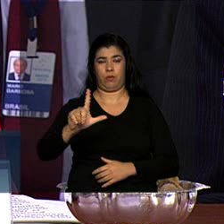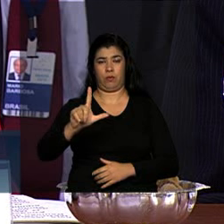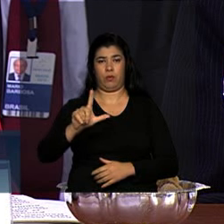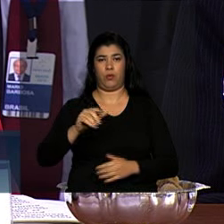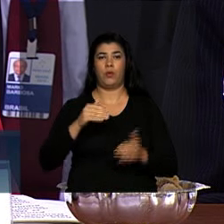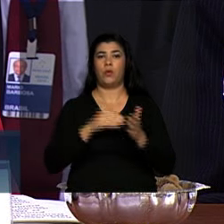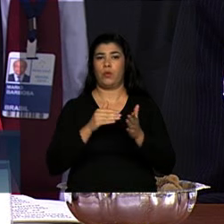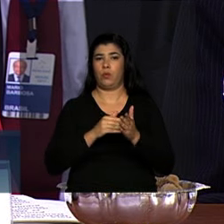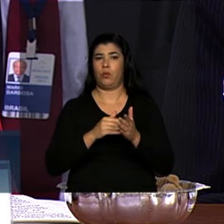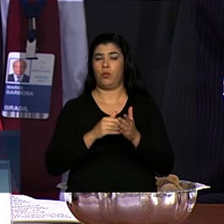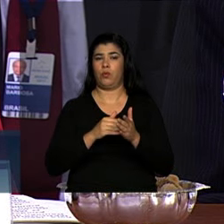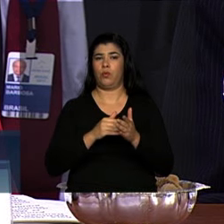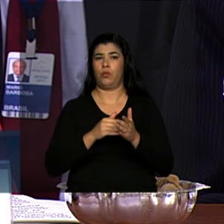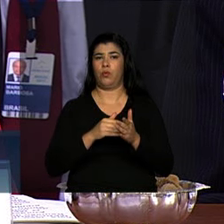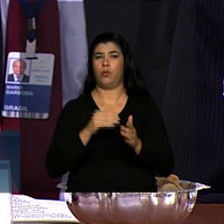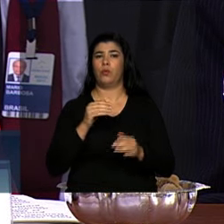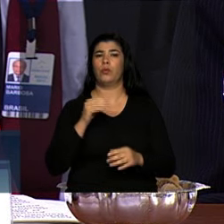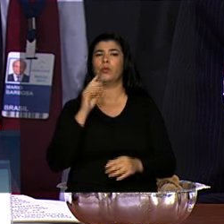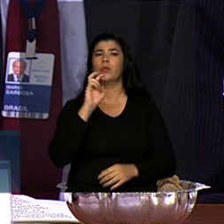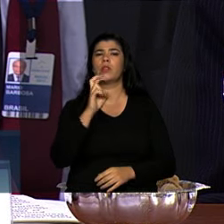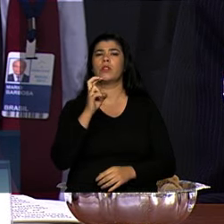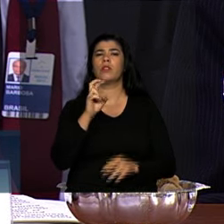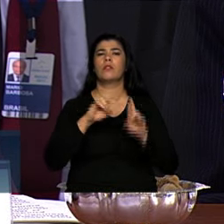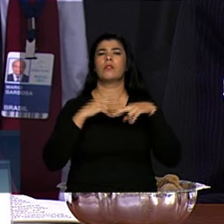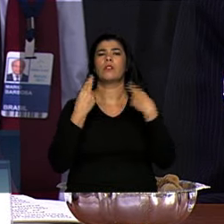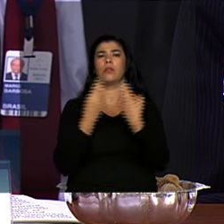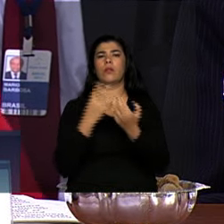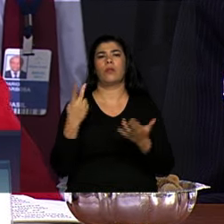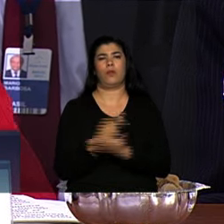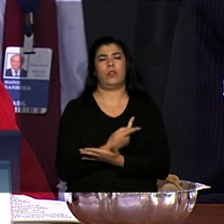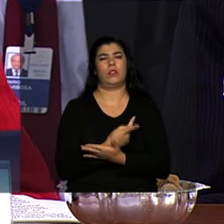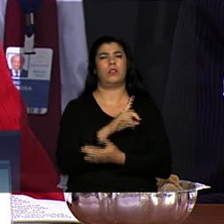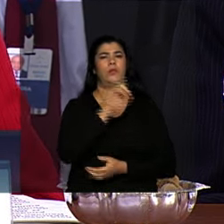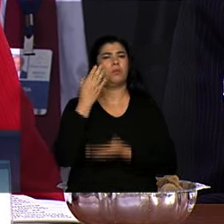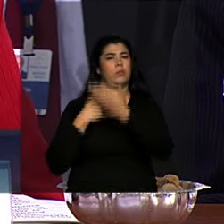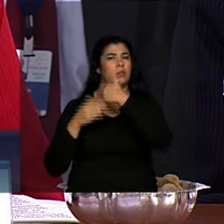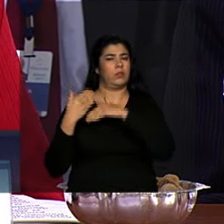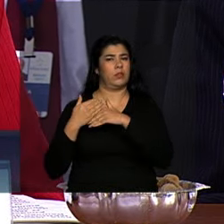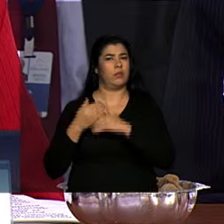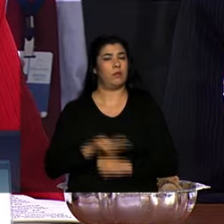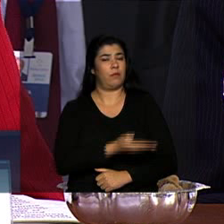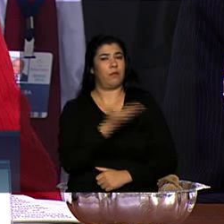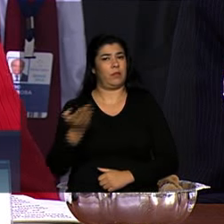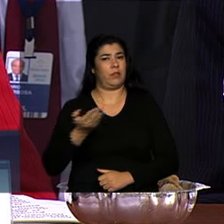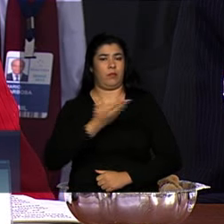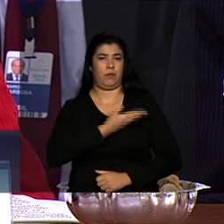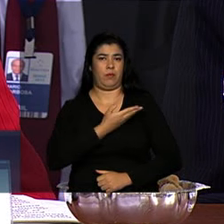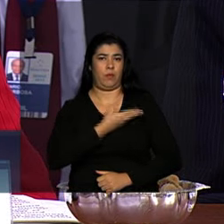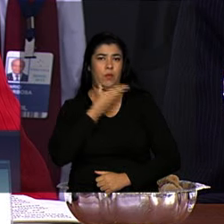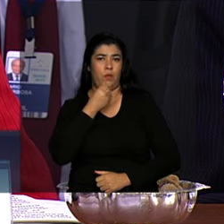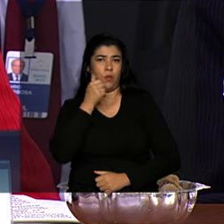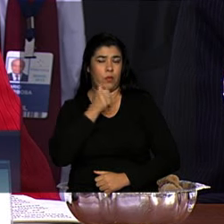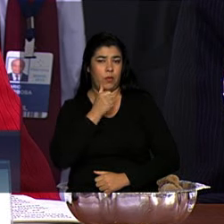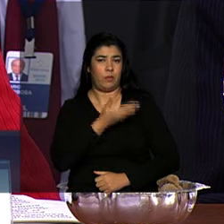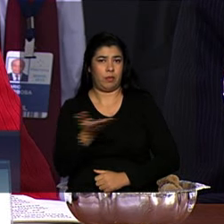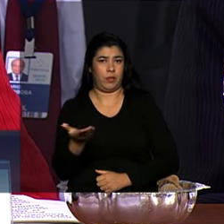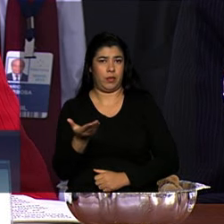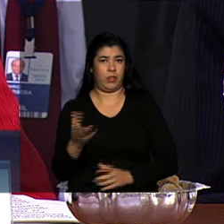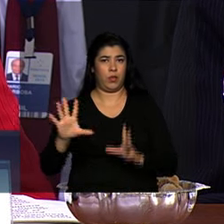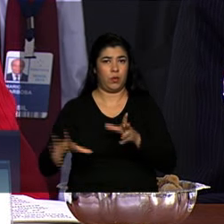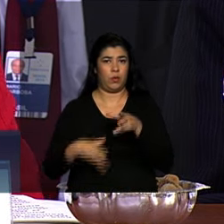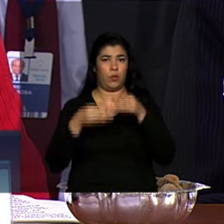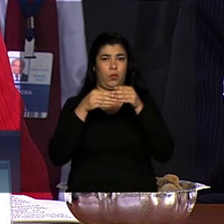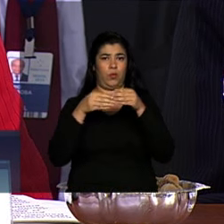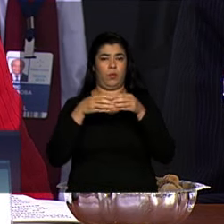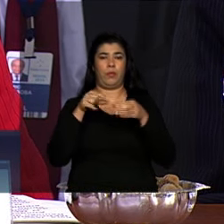realizou sua 5ª reunião dias atrás. Amigas e amigos do Mercosul